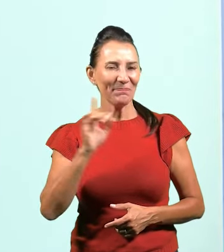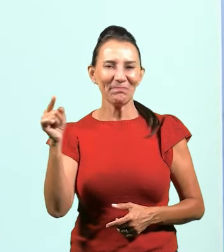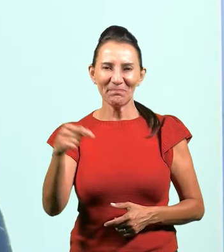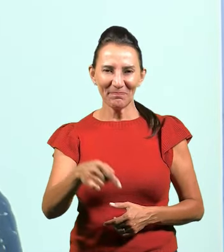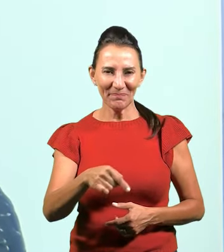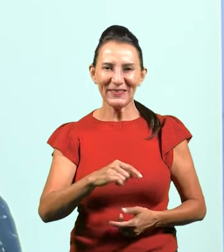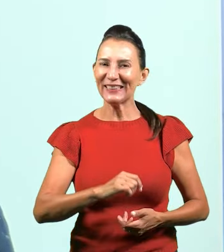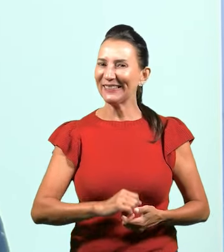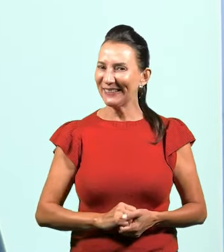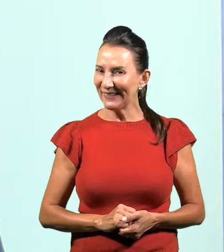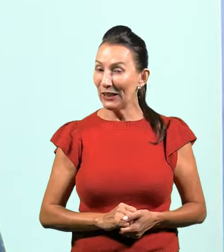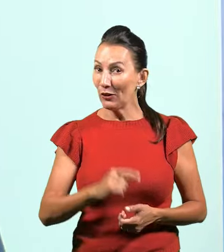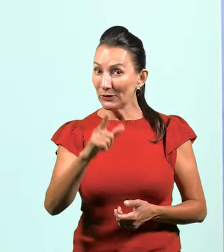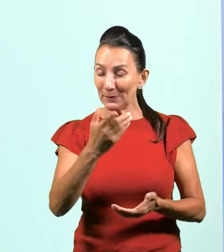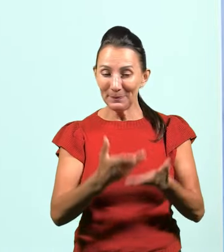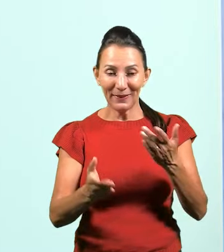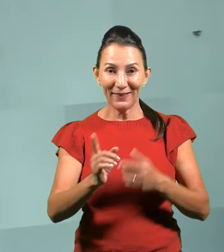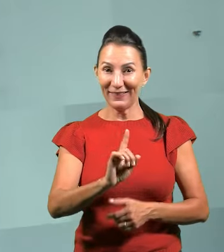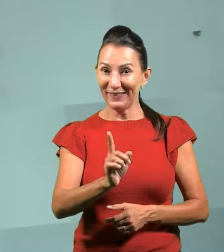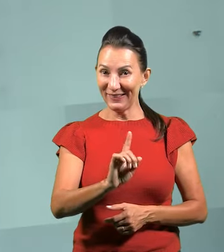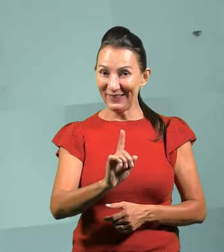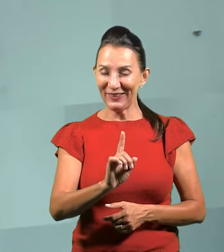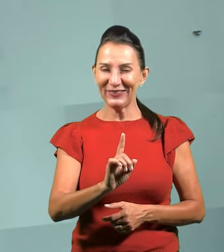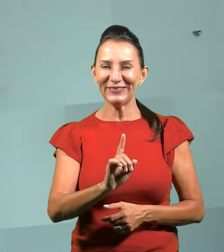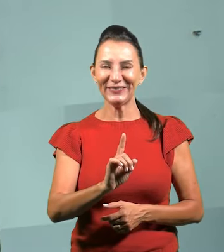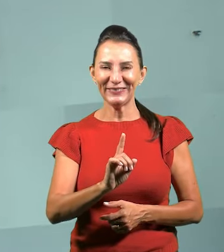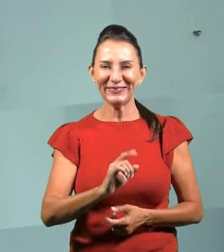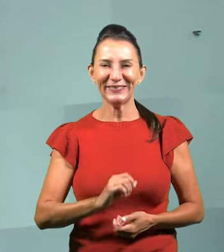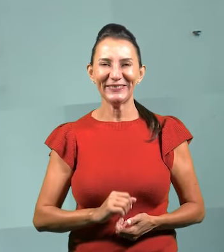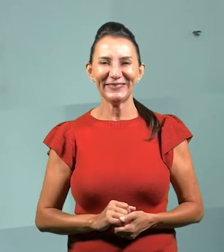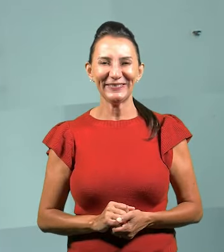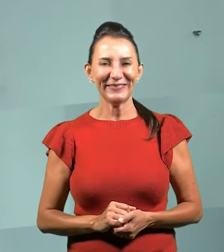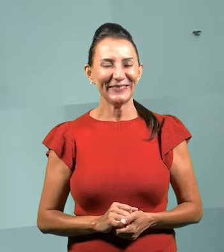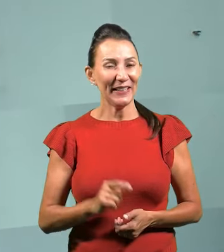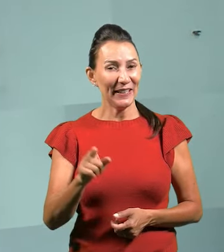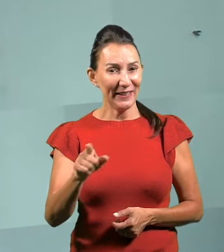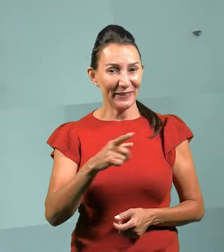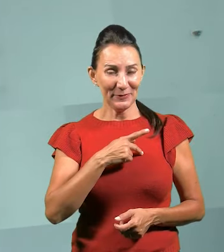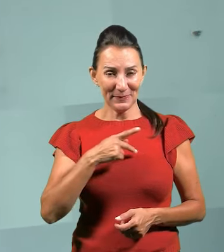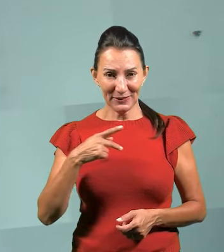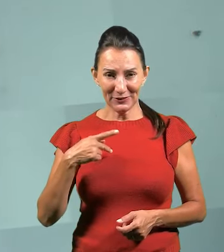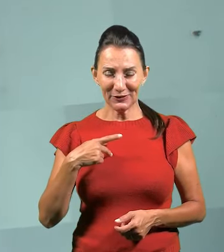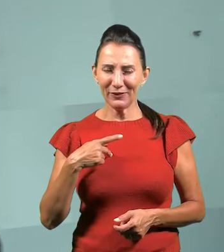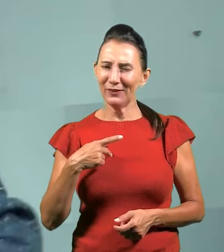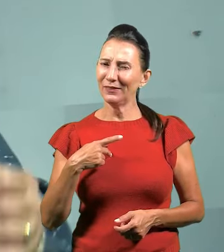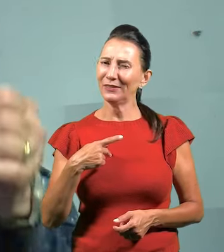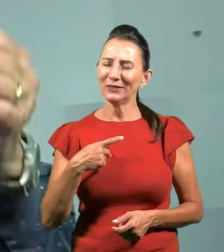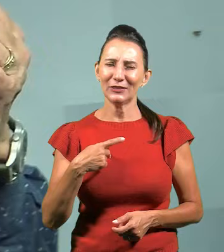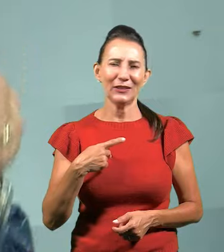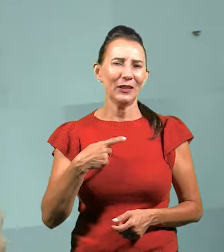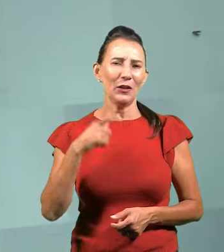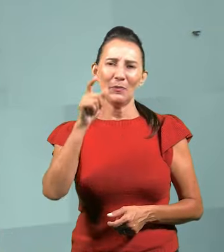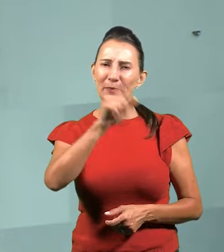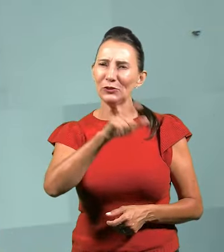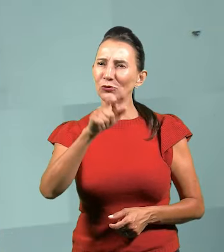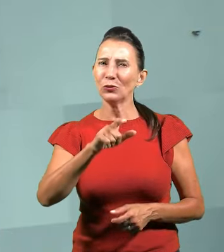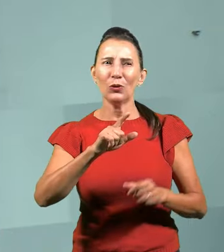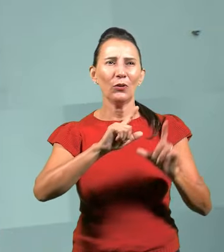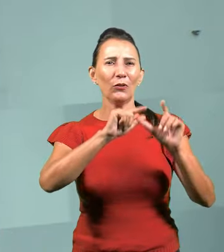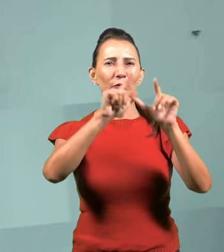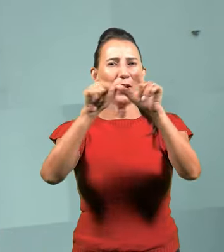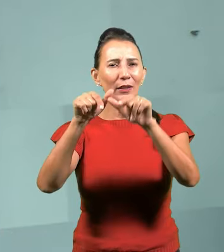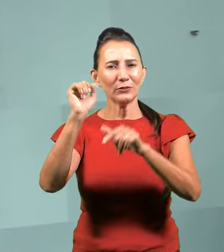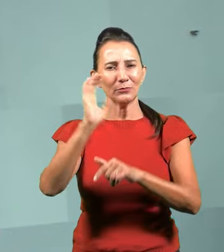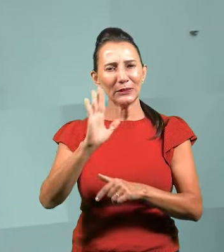Que legal, que bênção, hein? Você não pode ficar de fora, hein? Porque o pastor Josimar tem sido uma pessoa